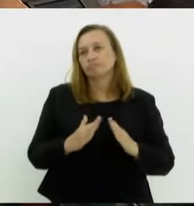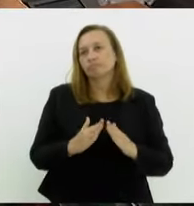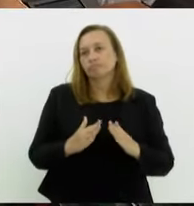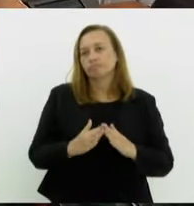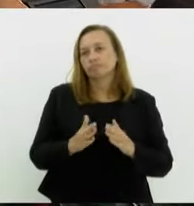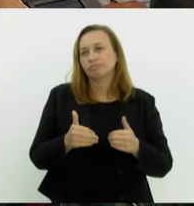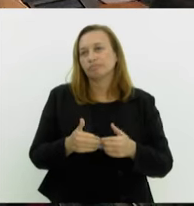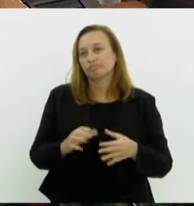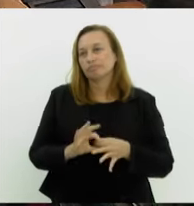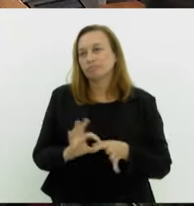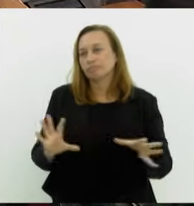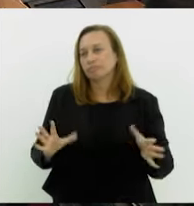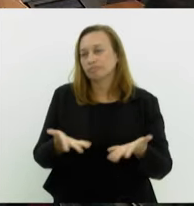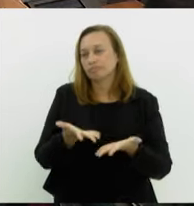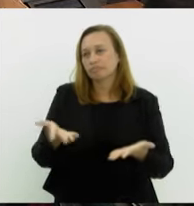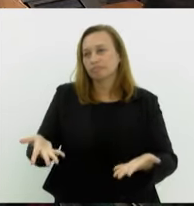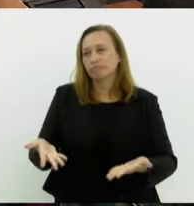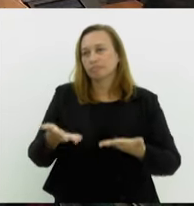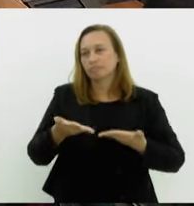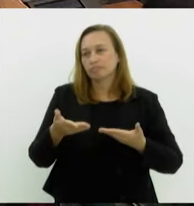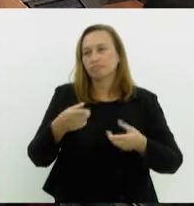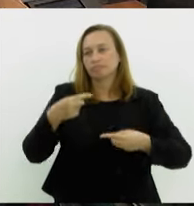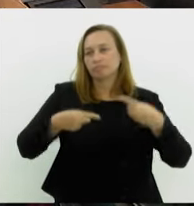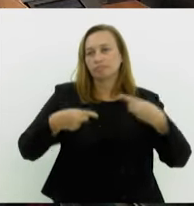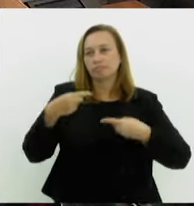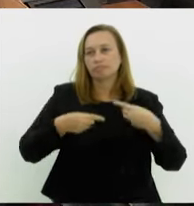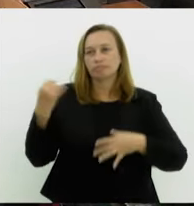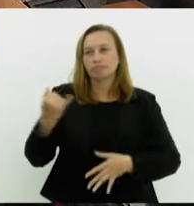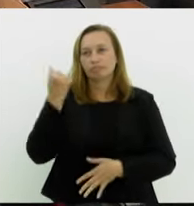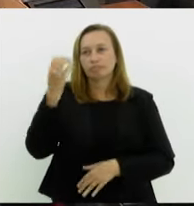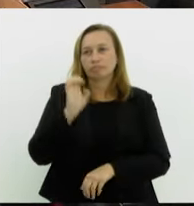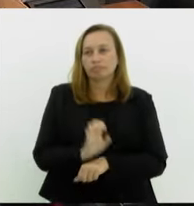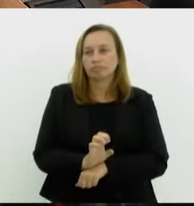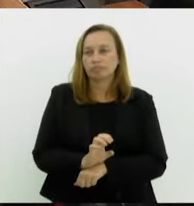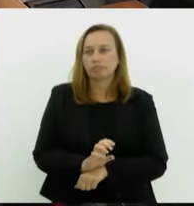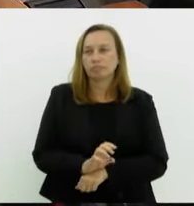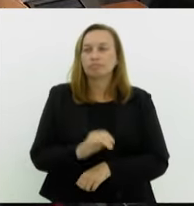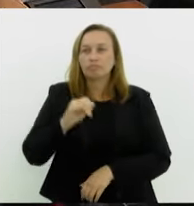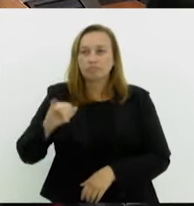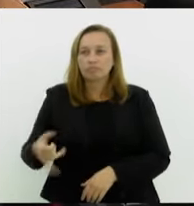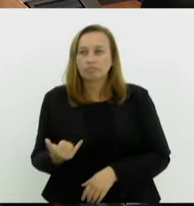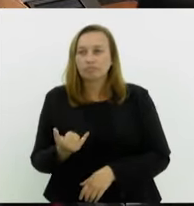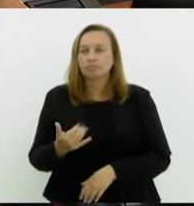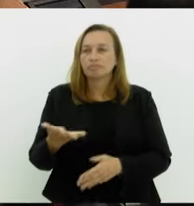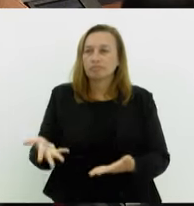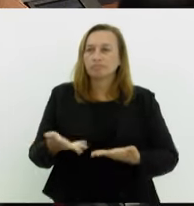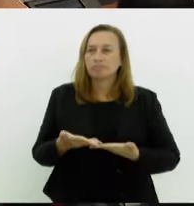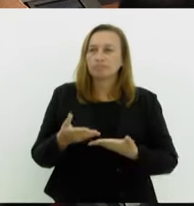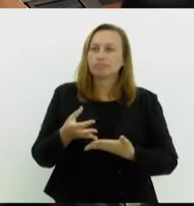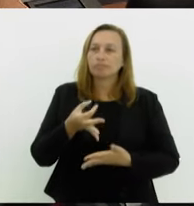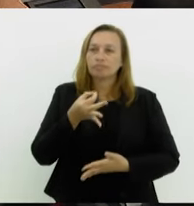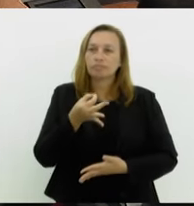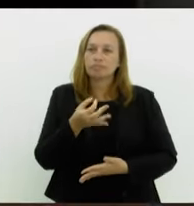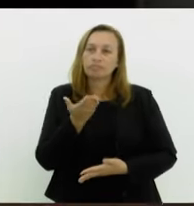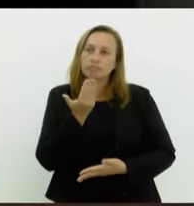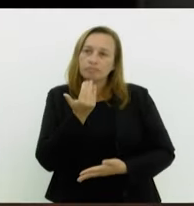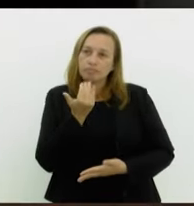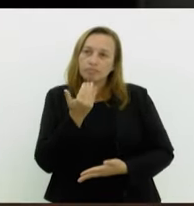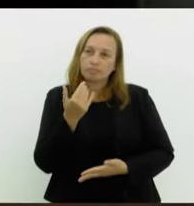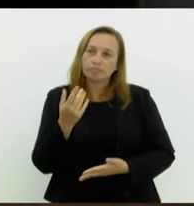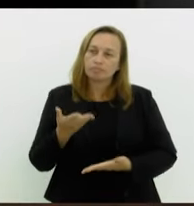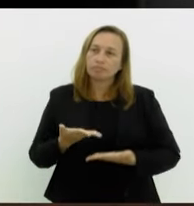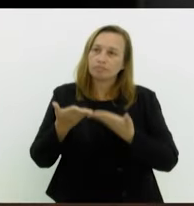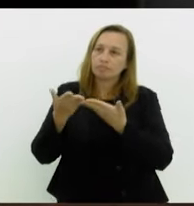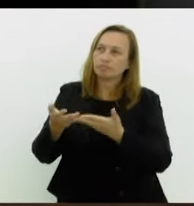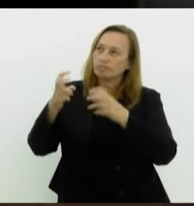de portas abertas para trazer debates importantes para o nosso estado aproveito para convidá-los para um coquetel que será oferecido na